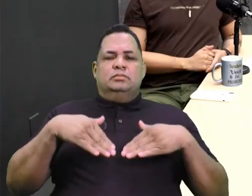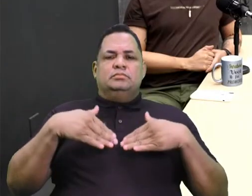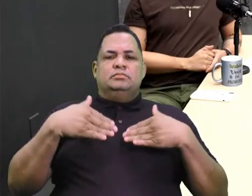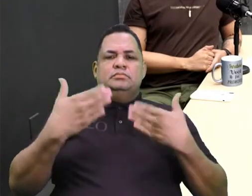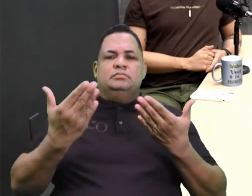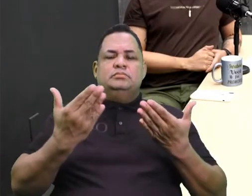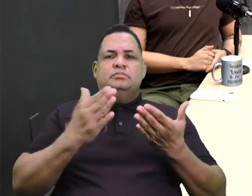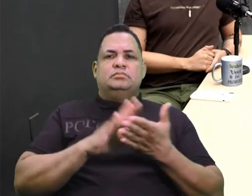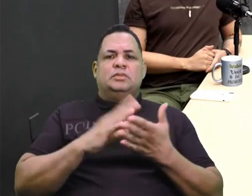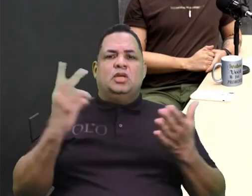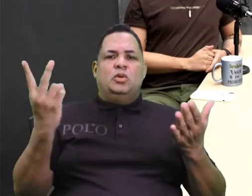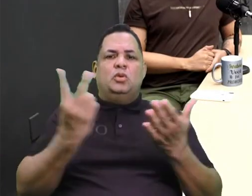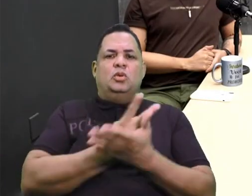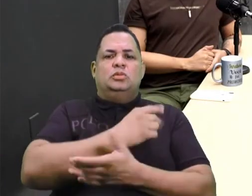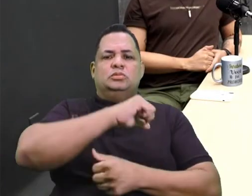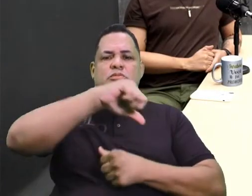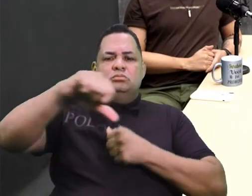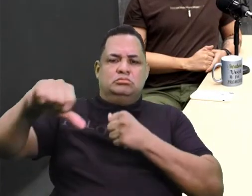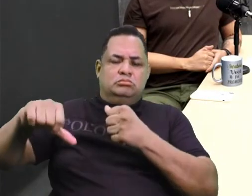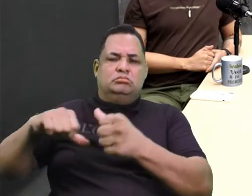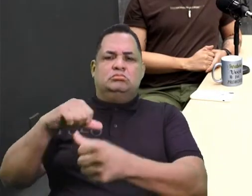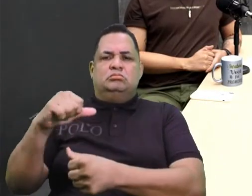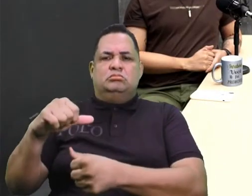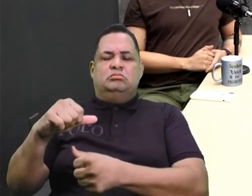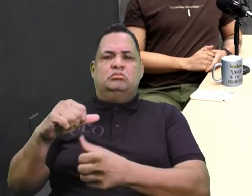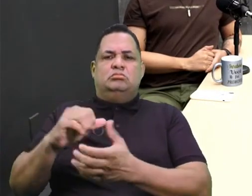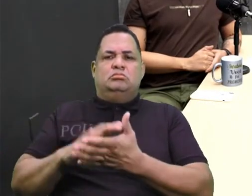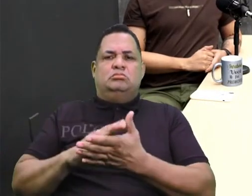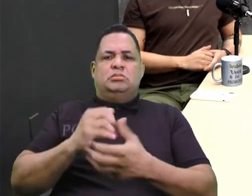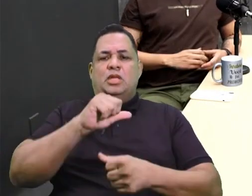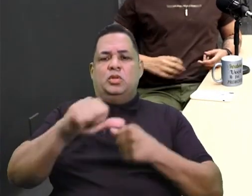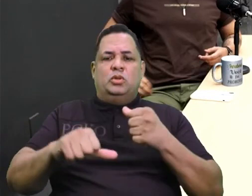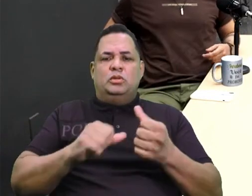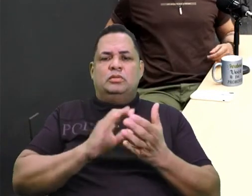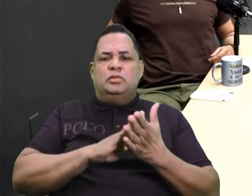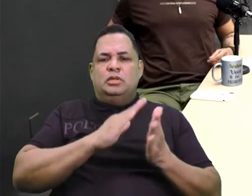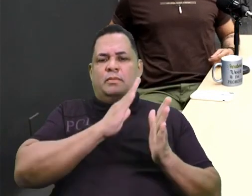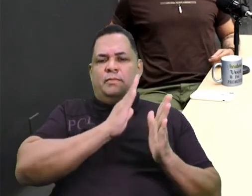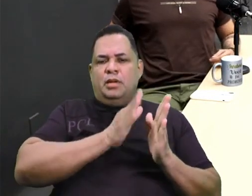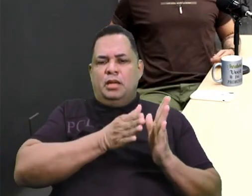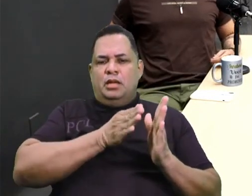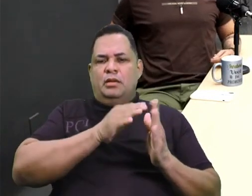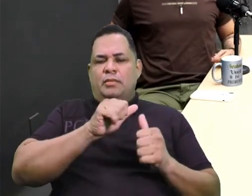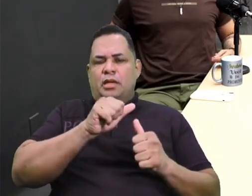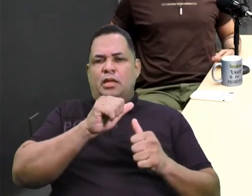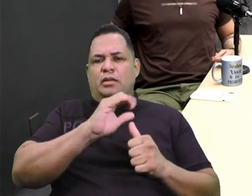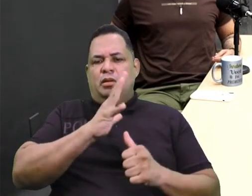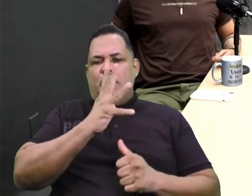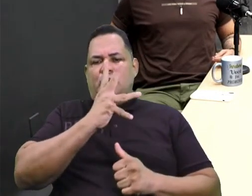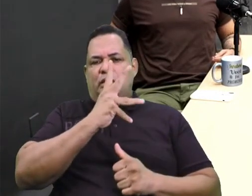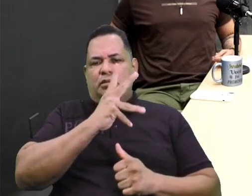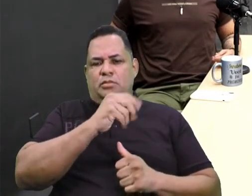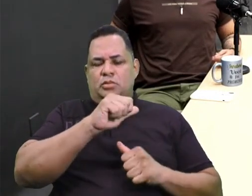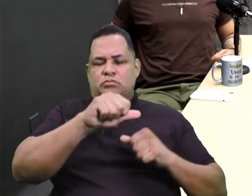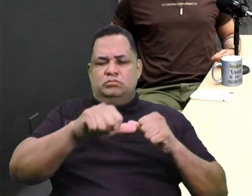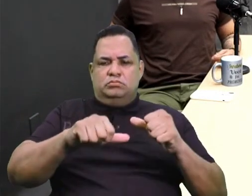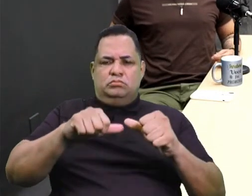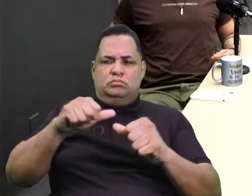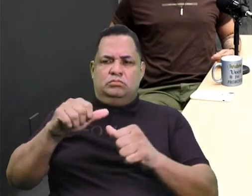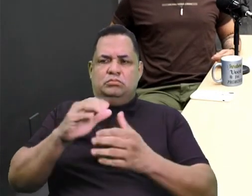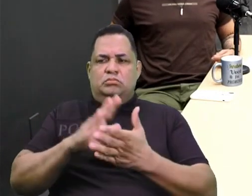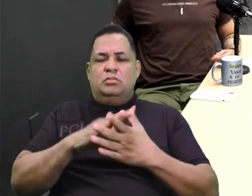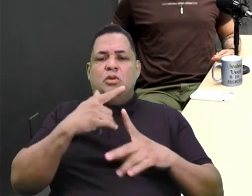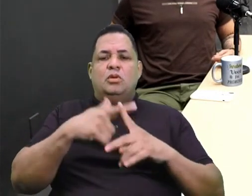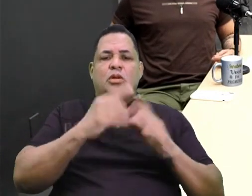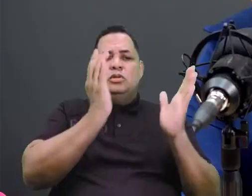de transição, da saída, que teve um momento de saída, né? Sim, foi gradativo. Primeiro porque o CN ficava atrás da Escola 21